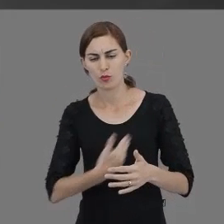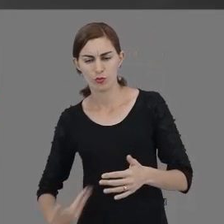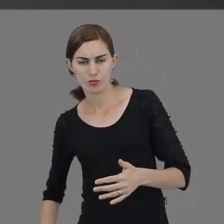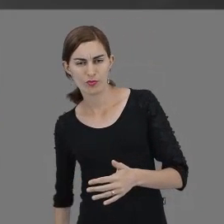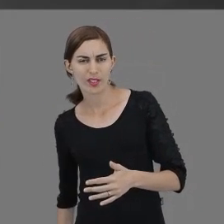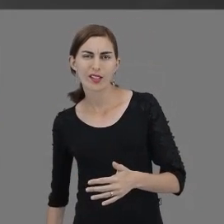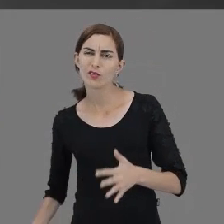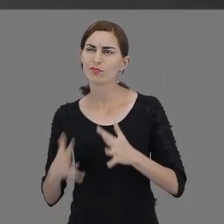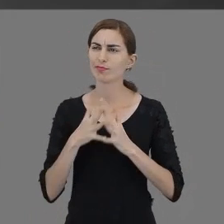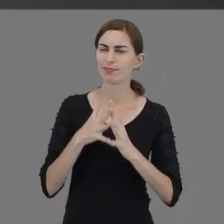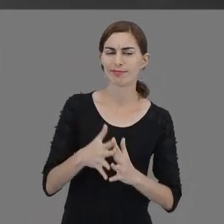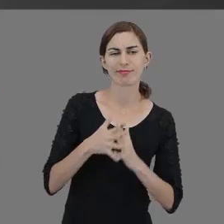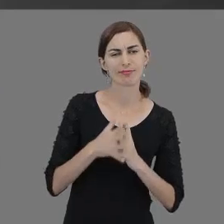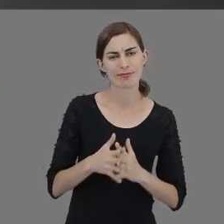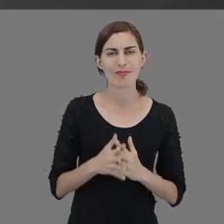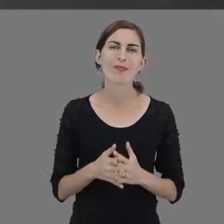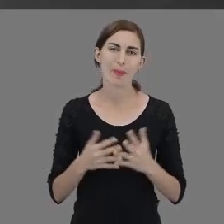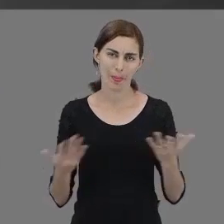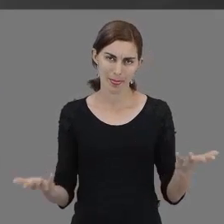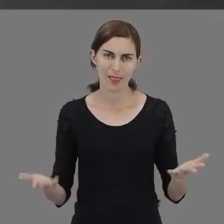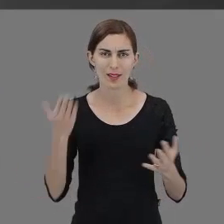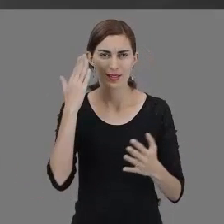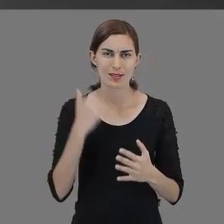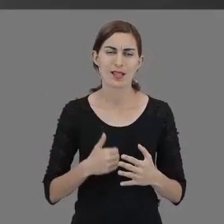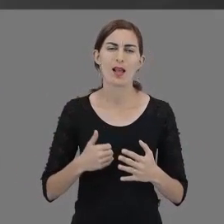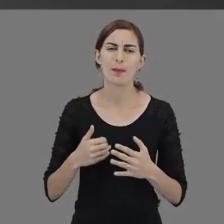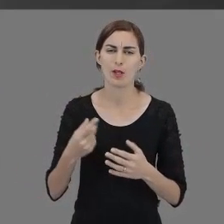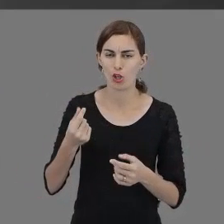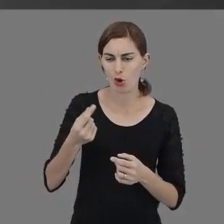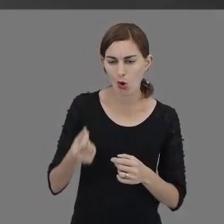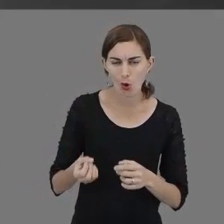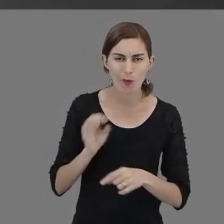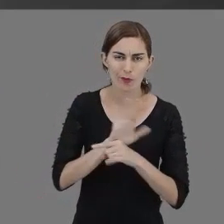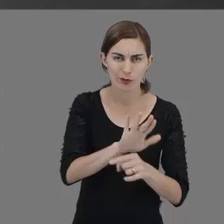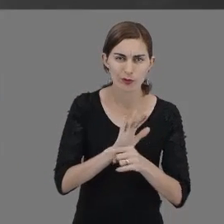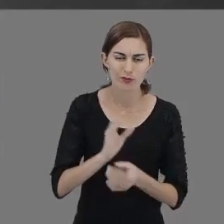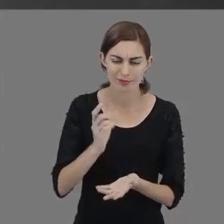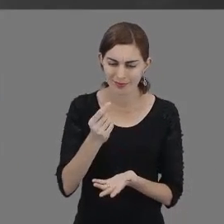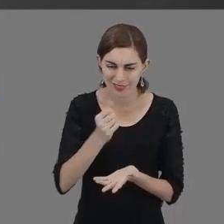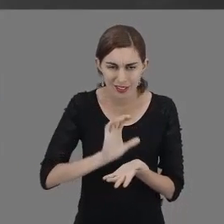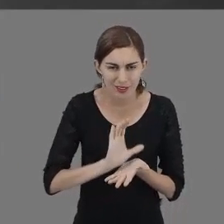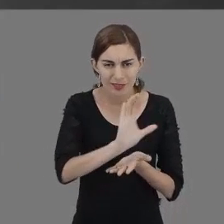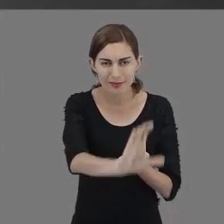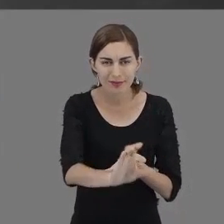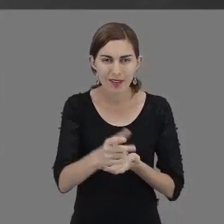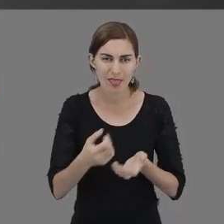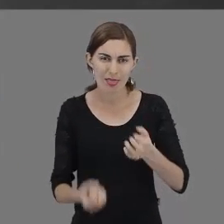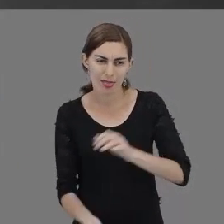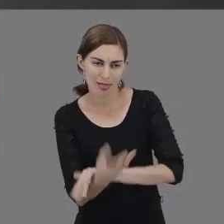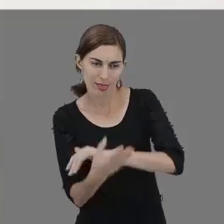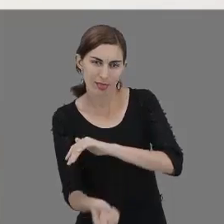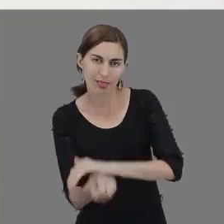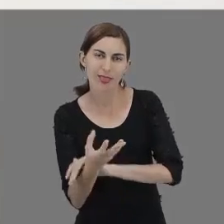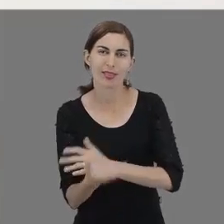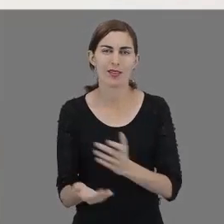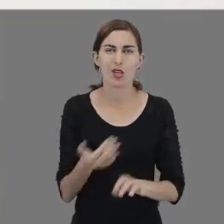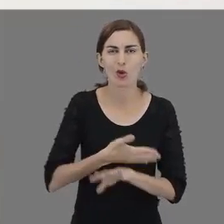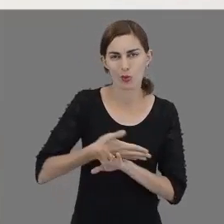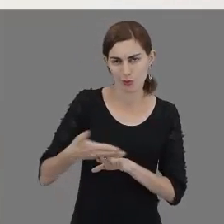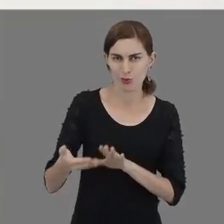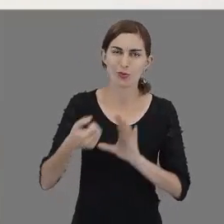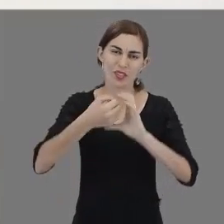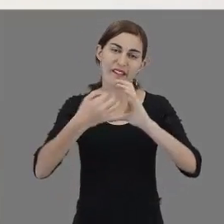né? E, naturalmente, é um terreno fértil, né, para a prática da corrupção, para a prática do nepotismo, que, infelizmente,